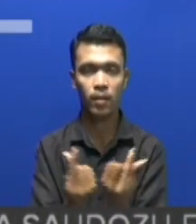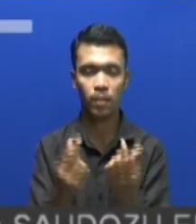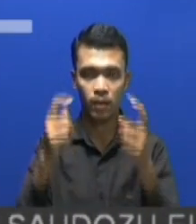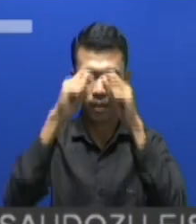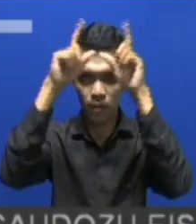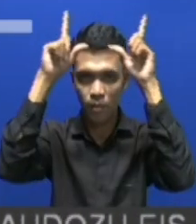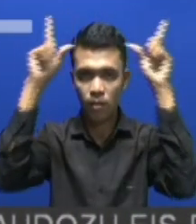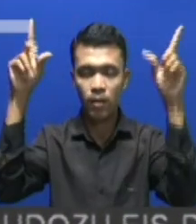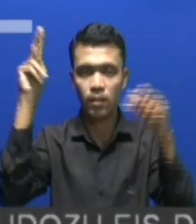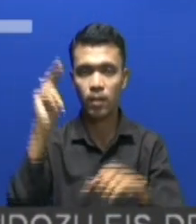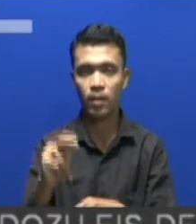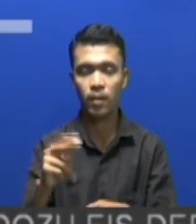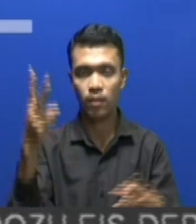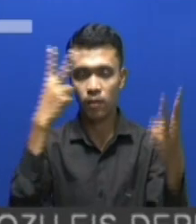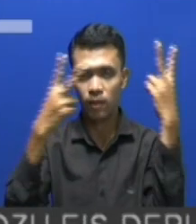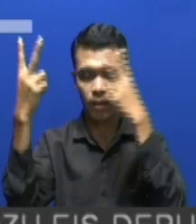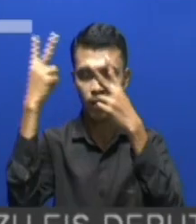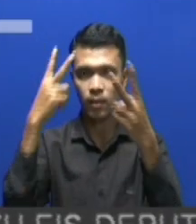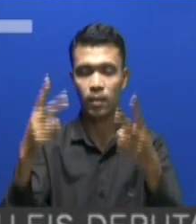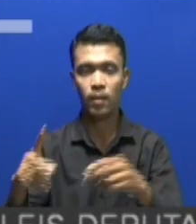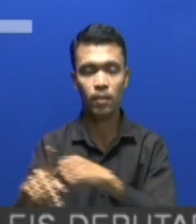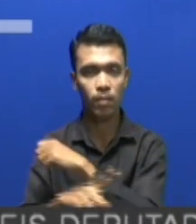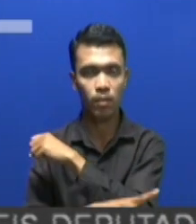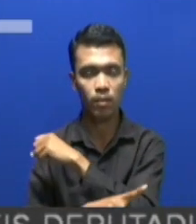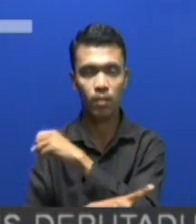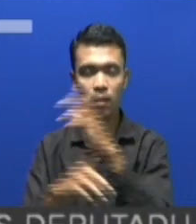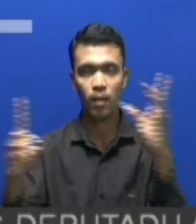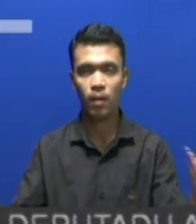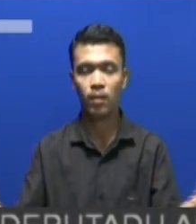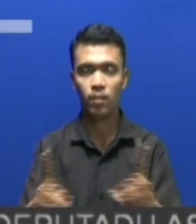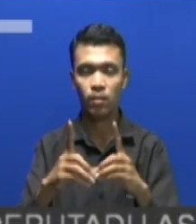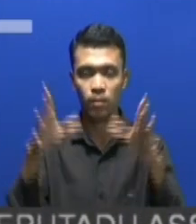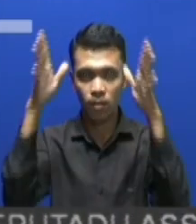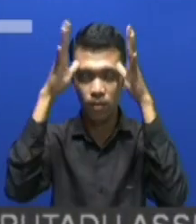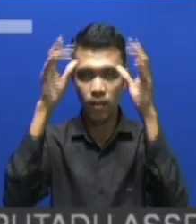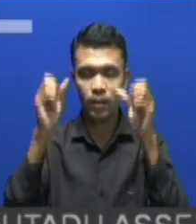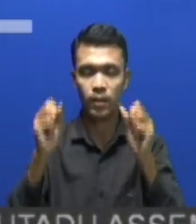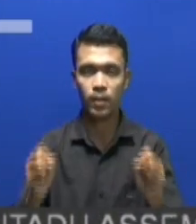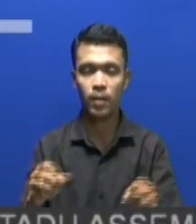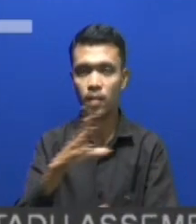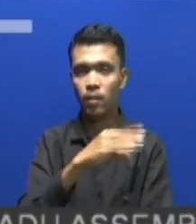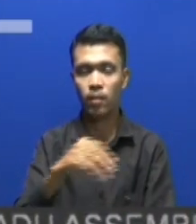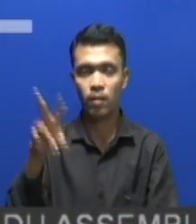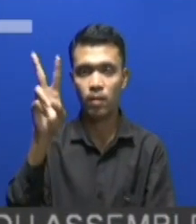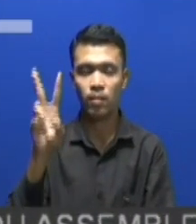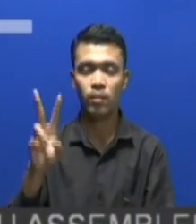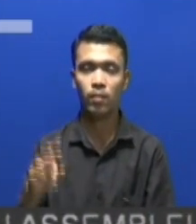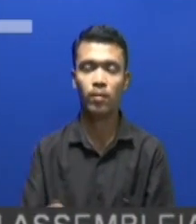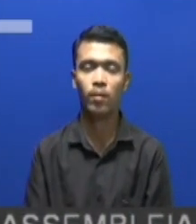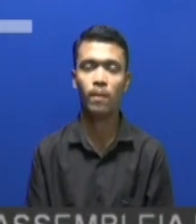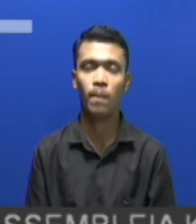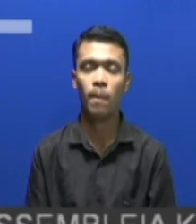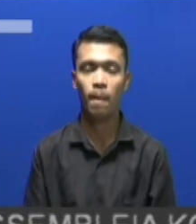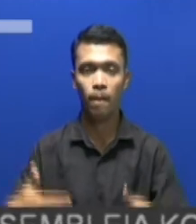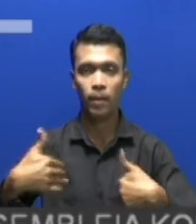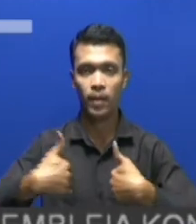Timor-Leste Ninirem, mas visita a Câmara Municipal Coimbra, sou o presidente da Câmara Municipal, o tam presidente Nairuan, e durante